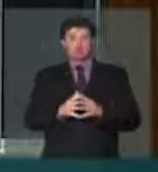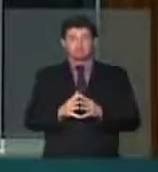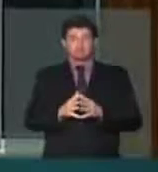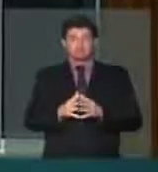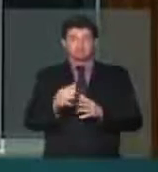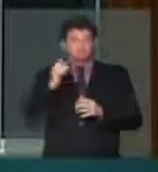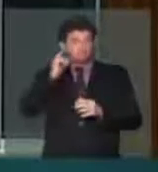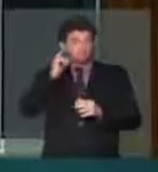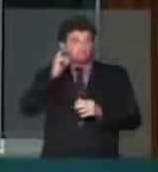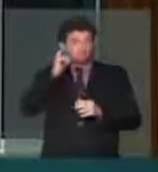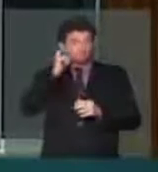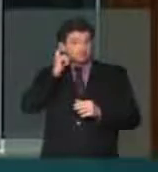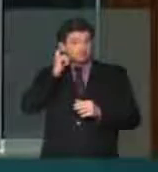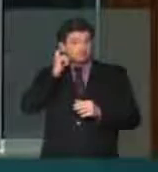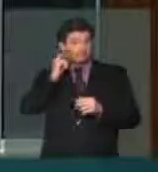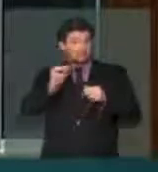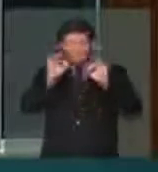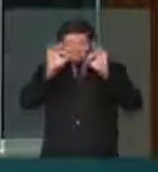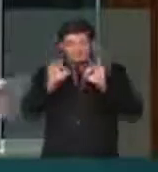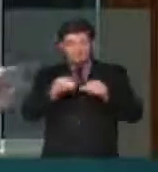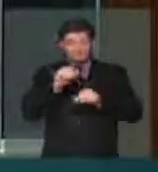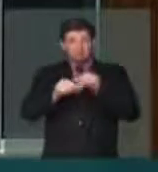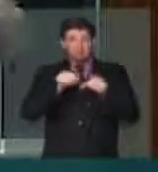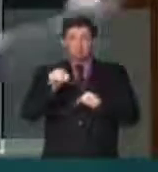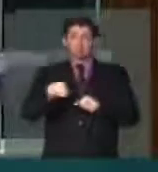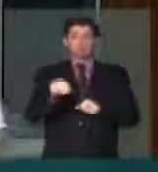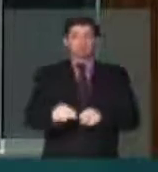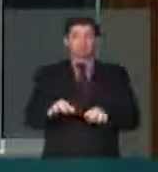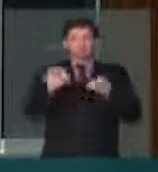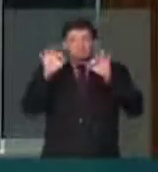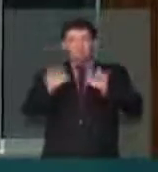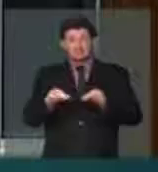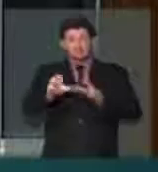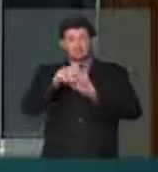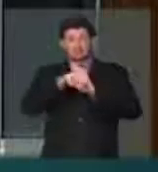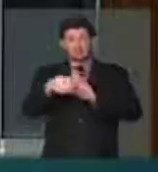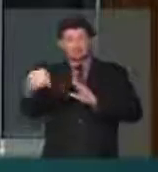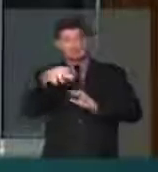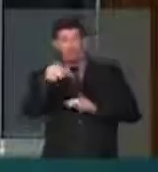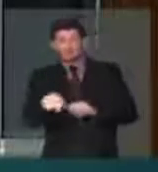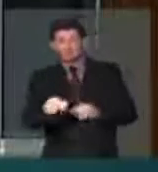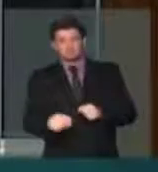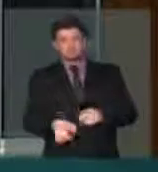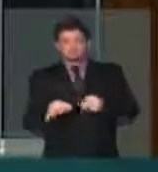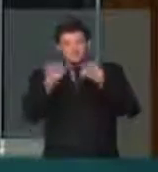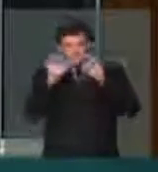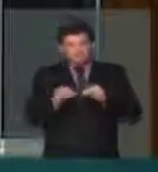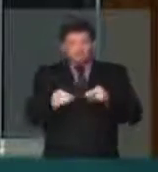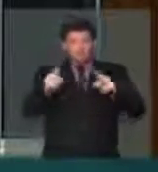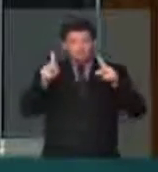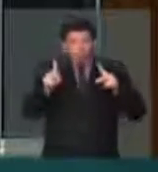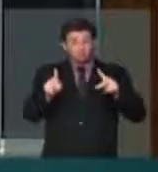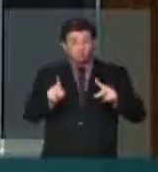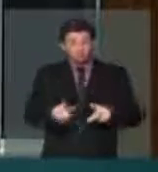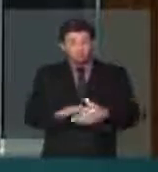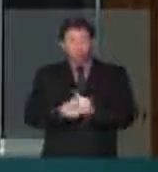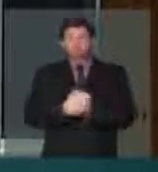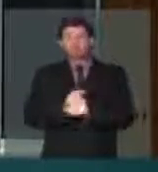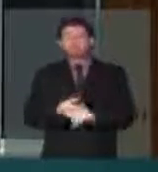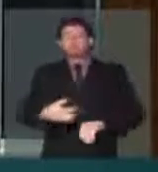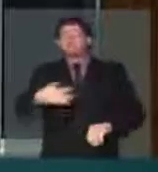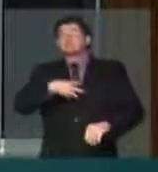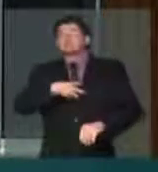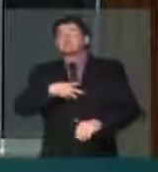temos hoje. É exatamente para mudar, é exatamente para dar um novo conceito, é exatamente para que a população possa se